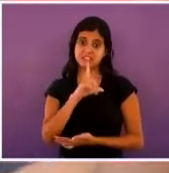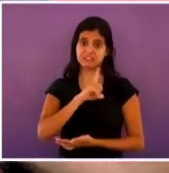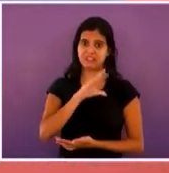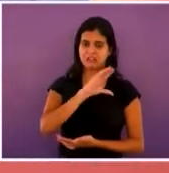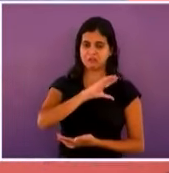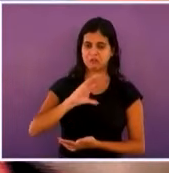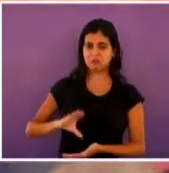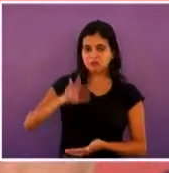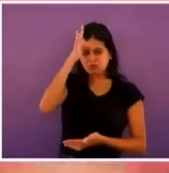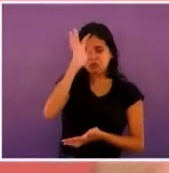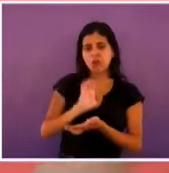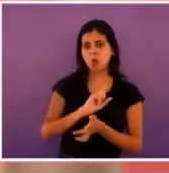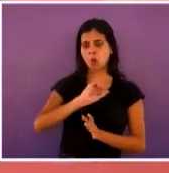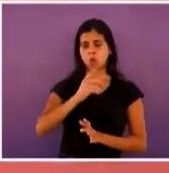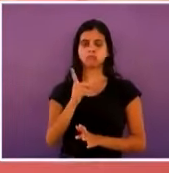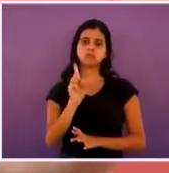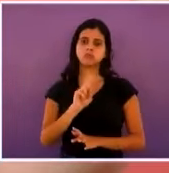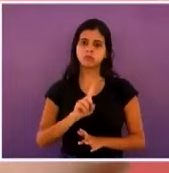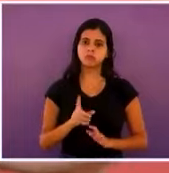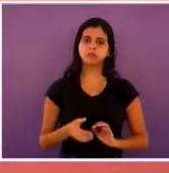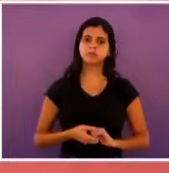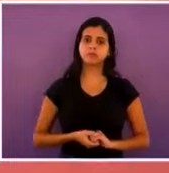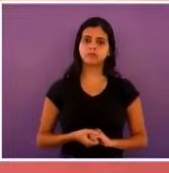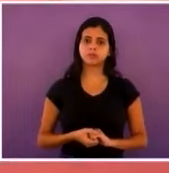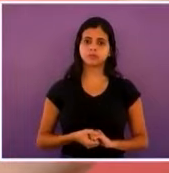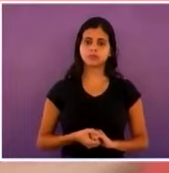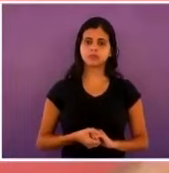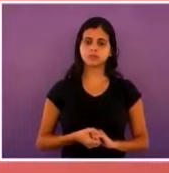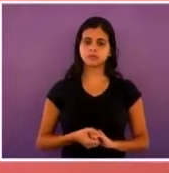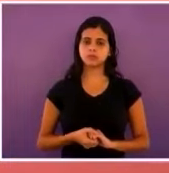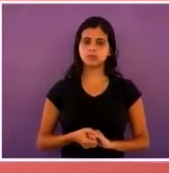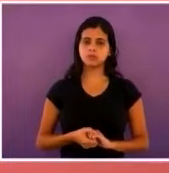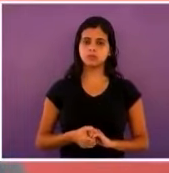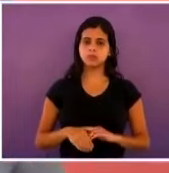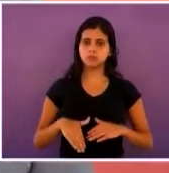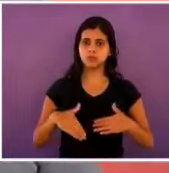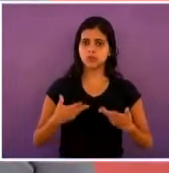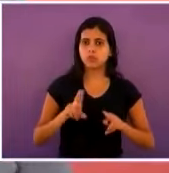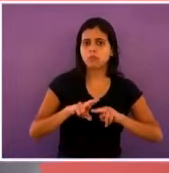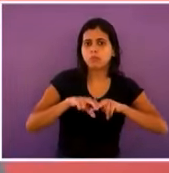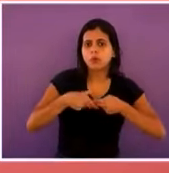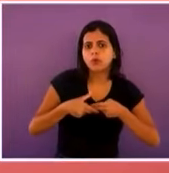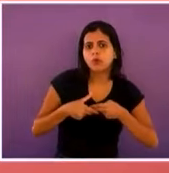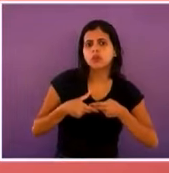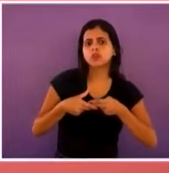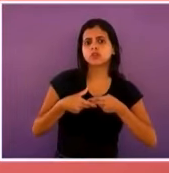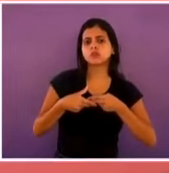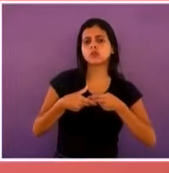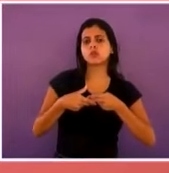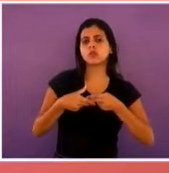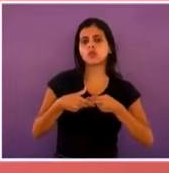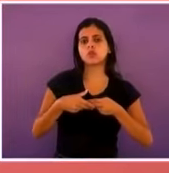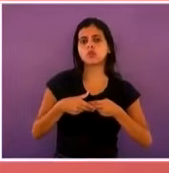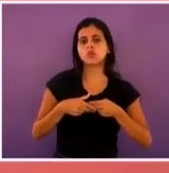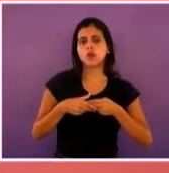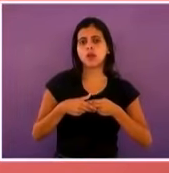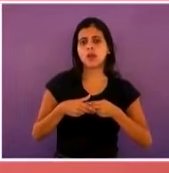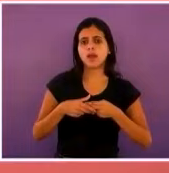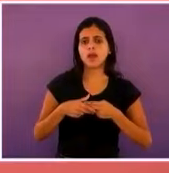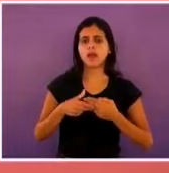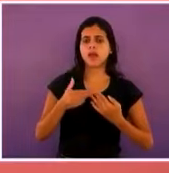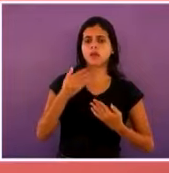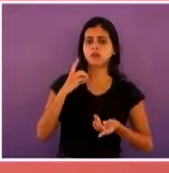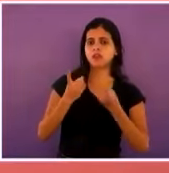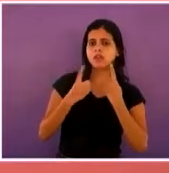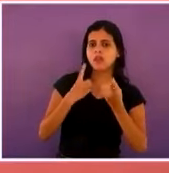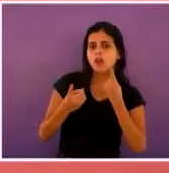in ecumenism and interfaith dialogue, por isso que as suas atividades, não é, no ecumenismo e no diálogo entre as